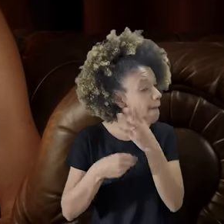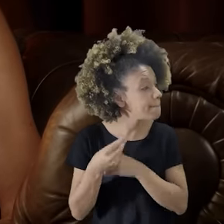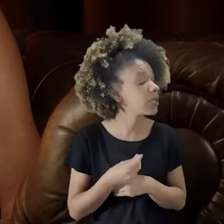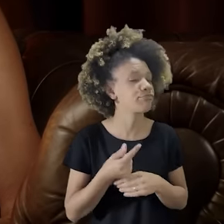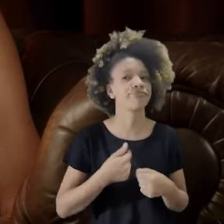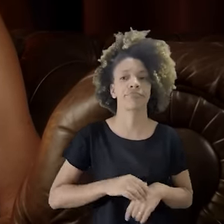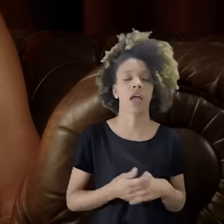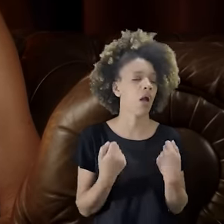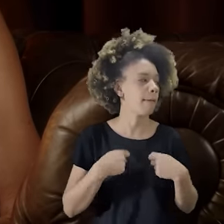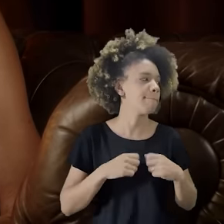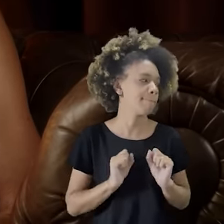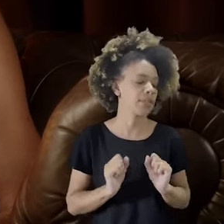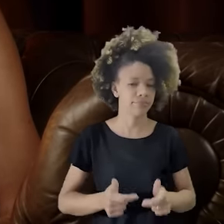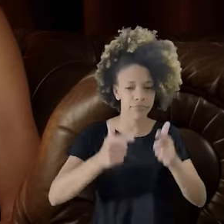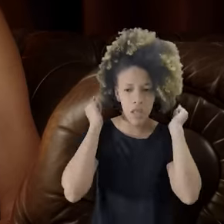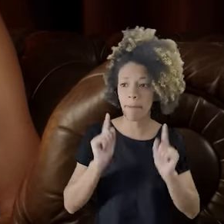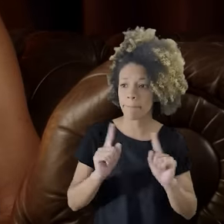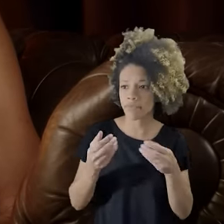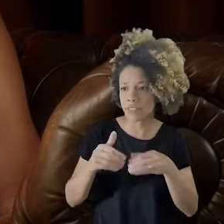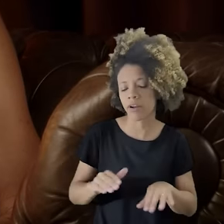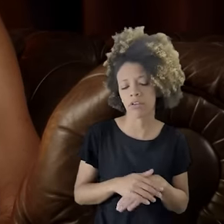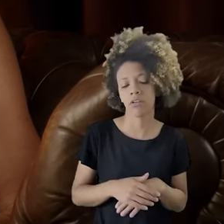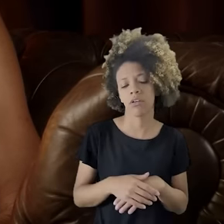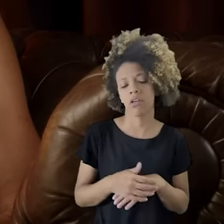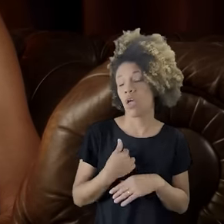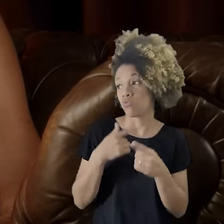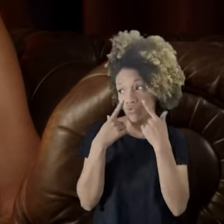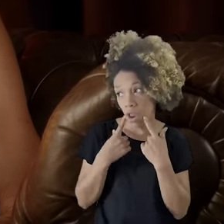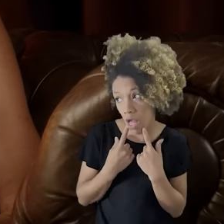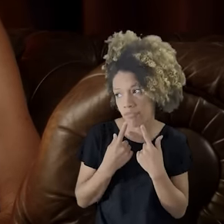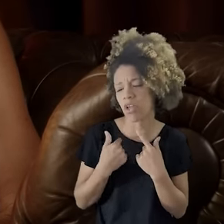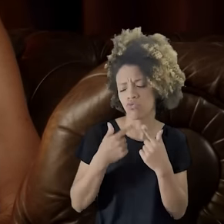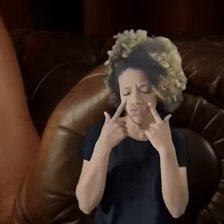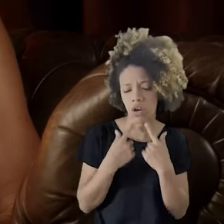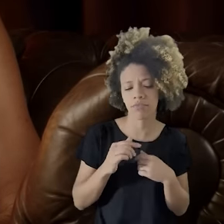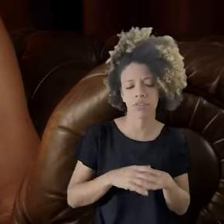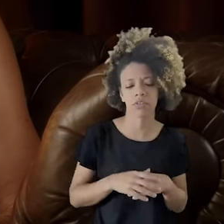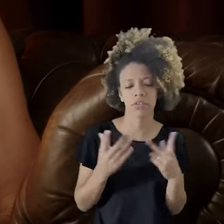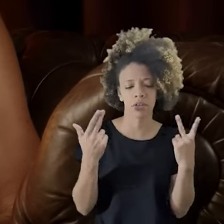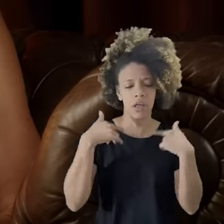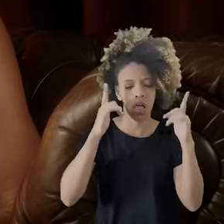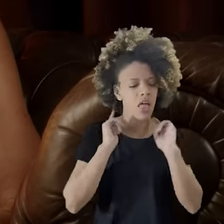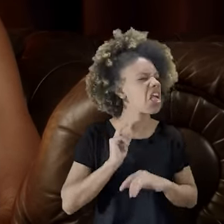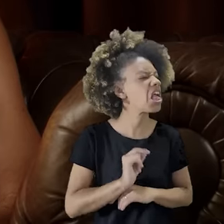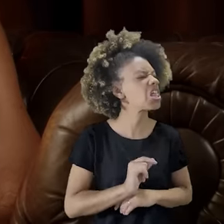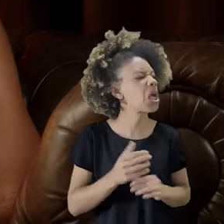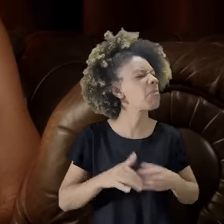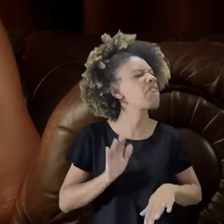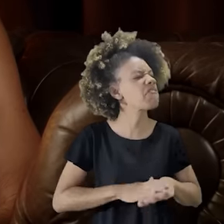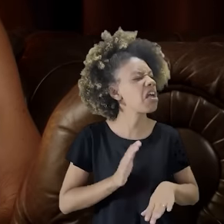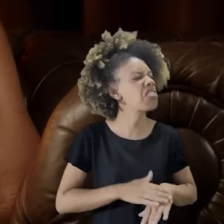ele o que eu falei quase cortava militar Mas você vai estragar o seu cabelo eu falei não Eu cortava chorando eu chorava aí chegava em casa